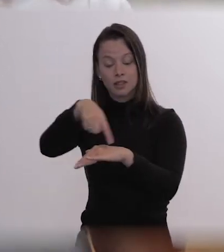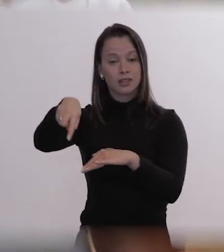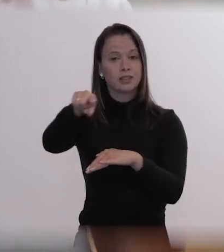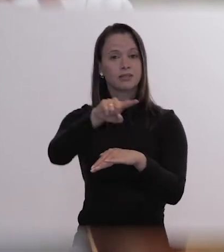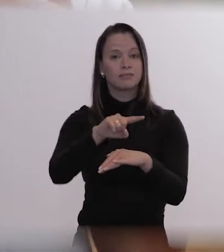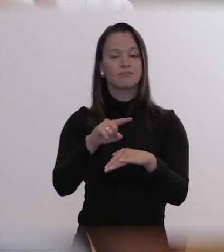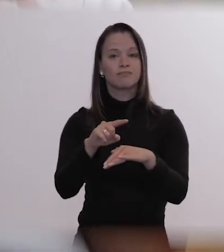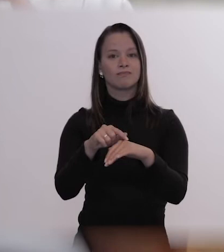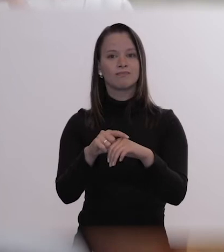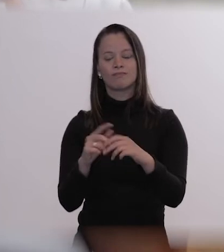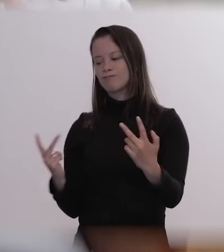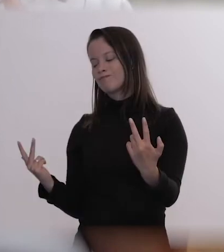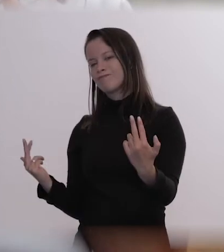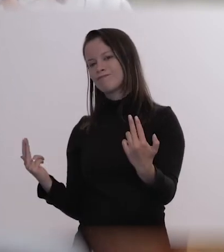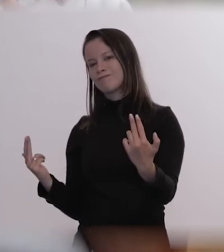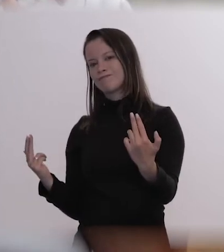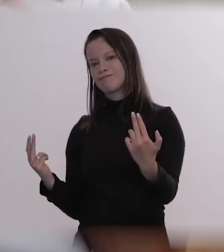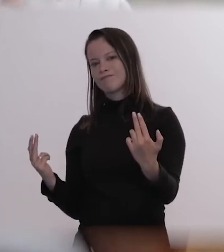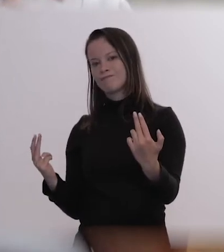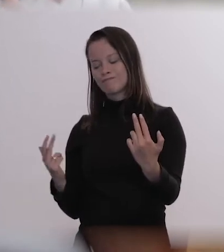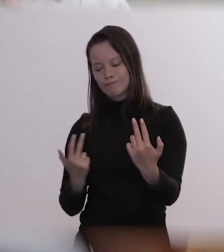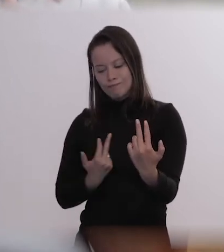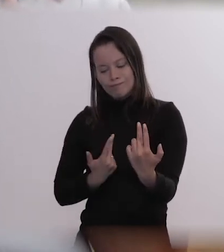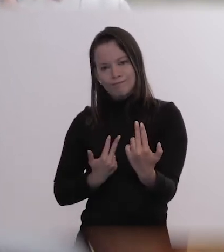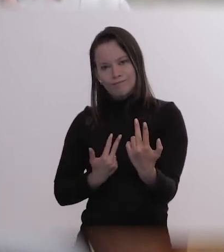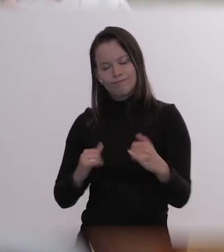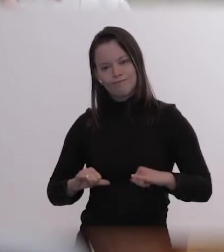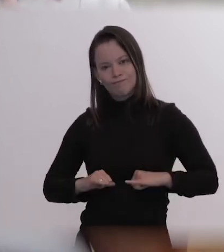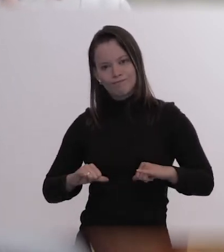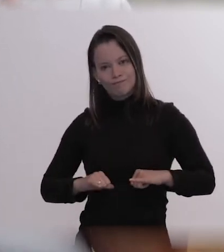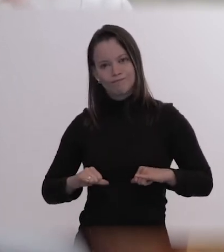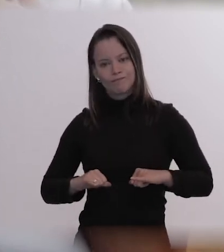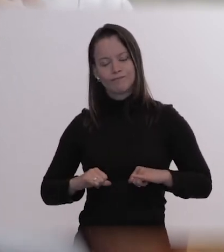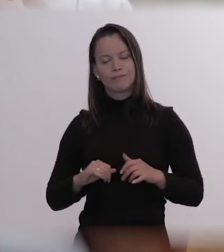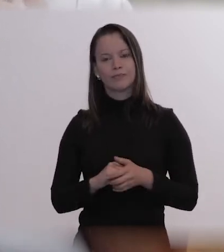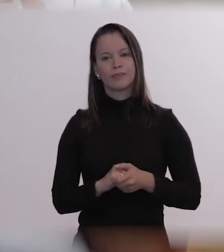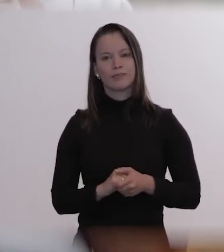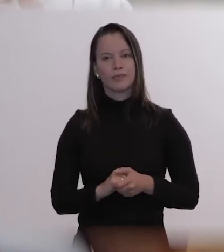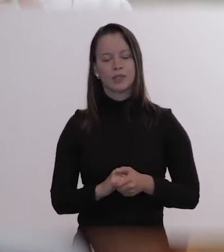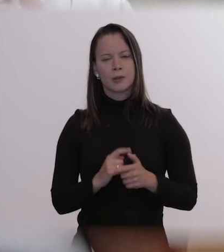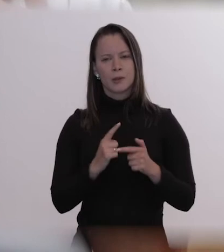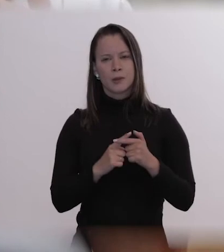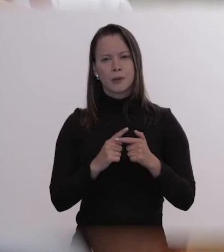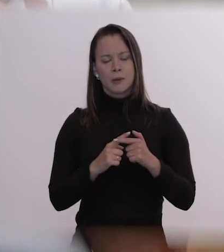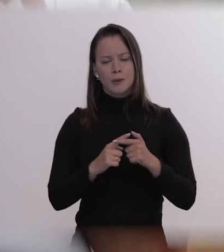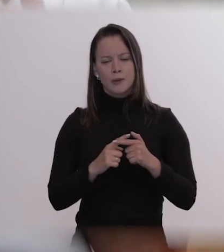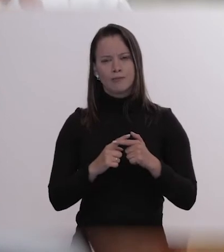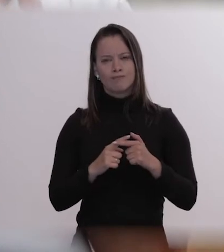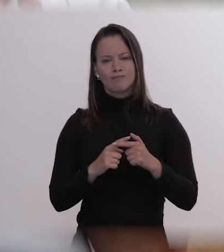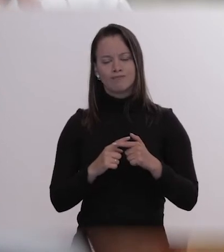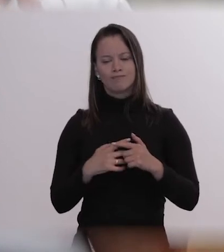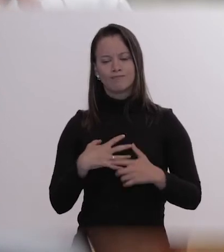ter a mesma dor que nós tivemos ao perder a Bruna. Porque essa dor, eu acho que essa